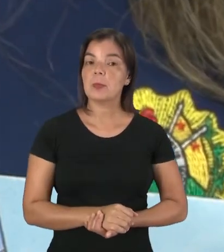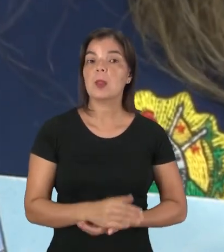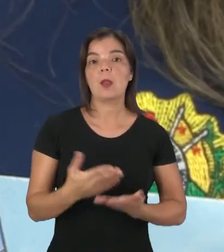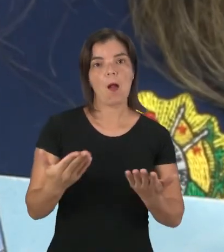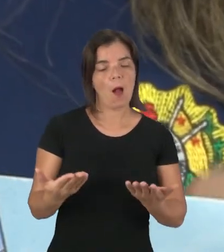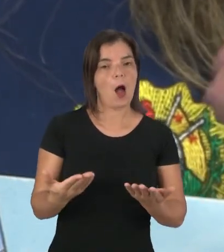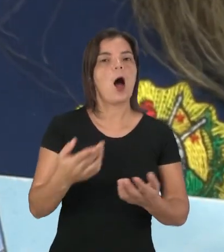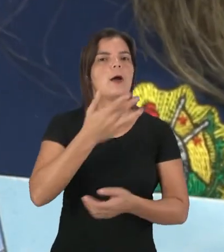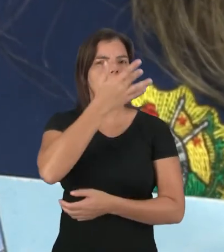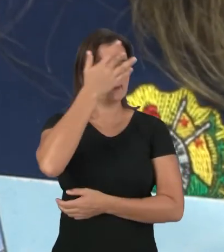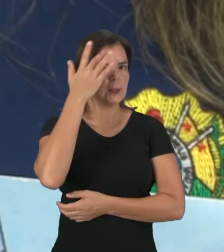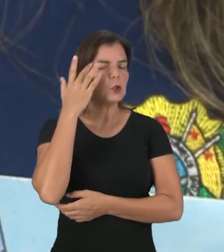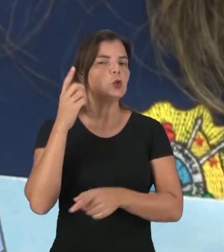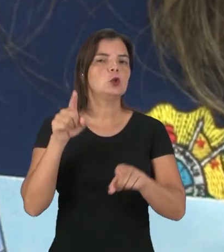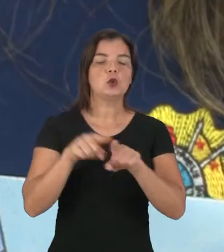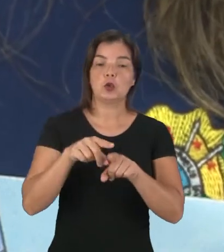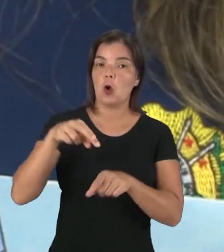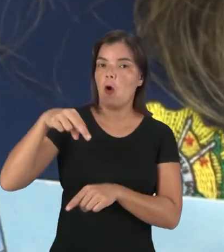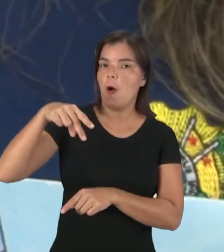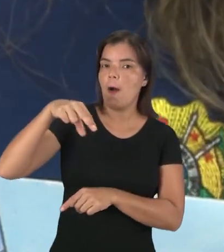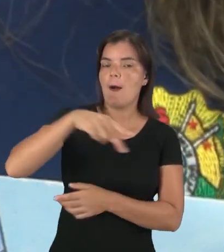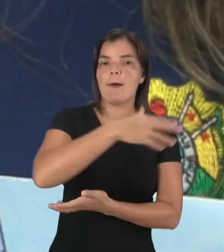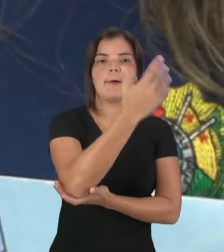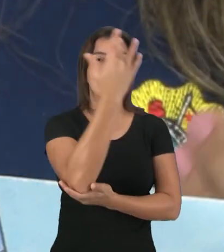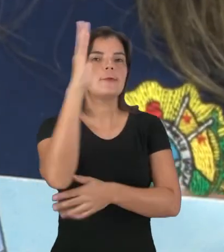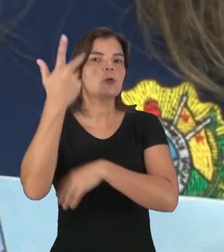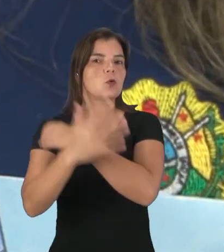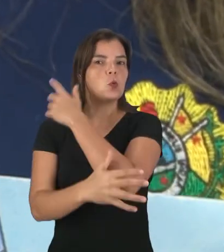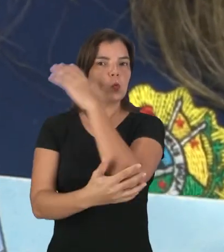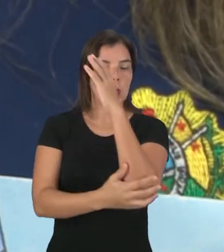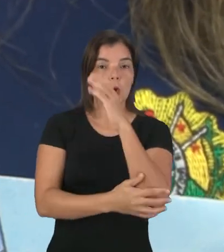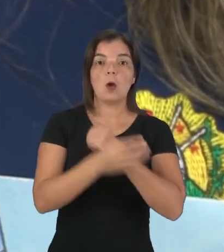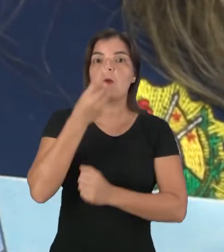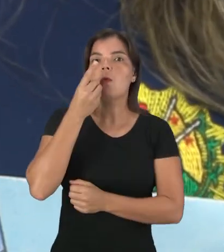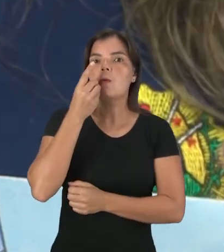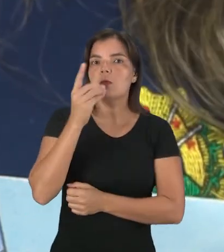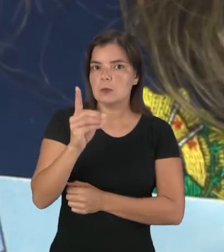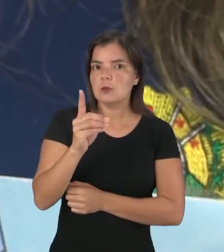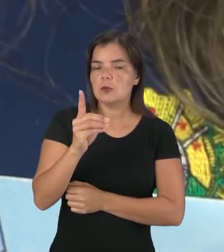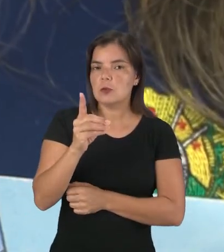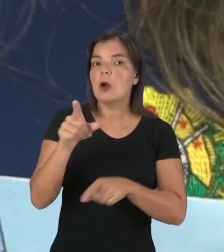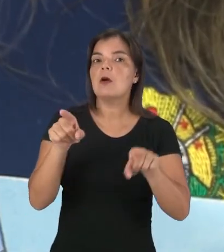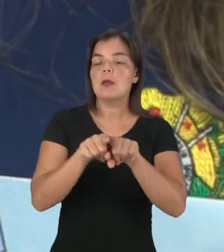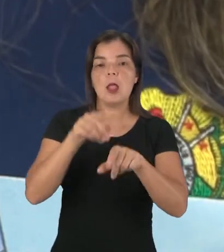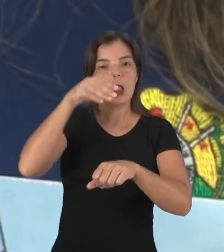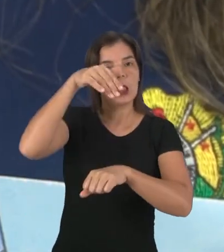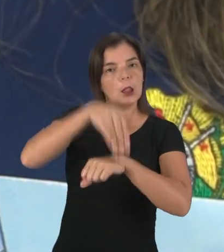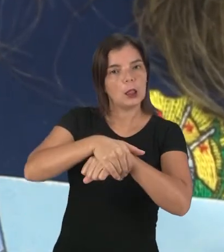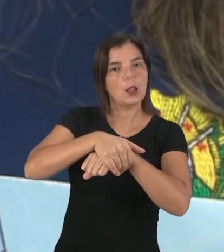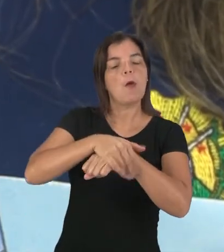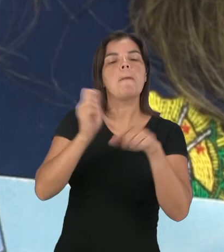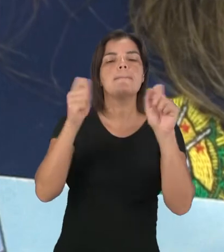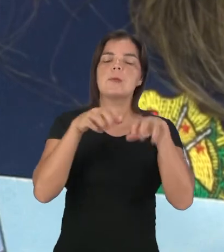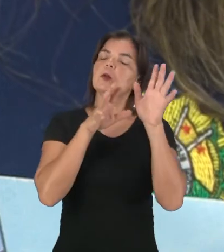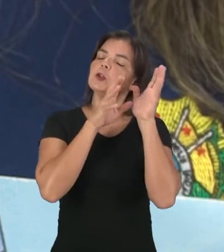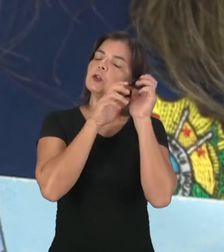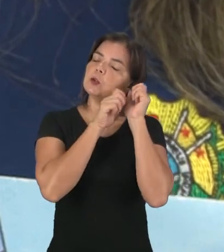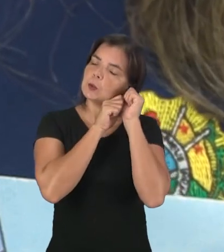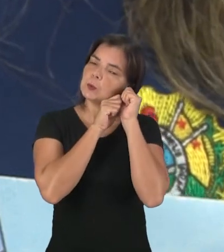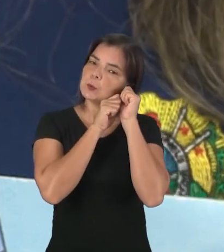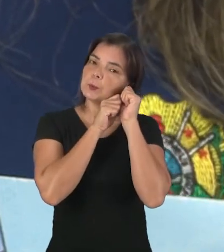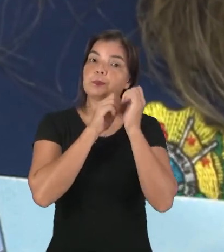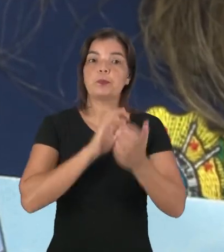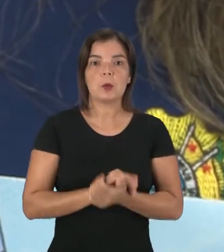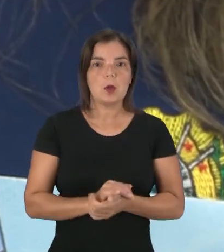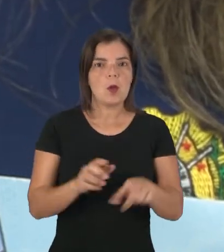Há quem diga que ele só anda pelas florestas durante o dia e guarda a noite toda para poder dormir e